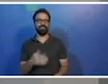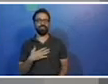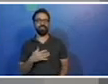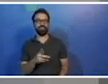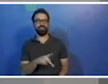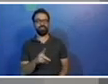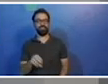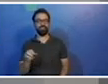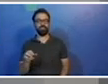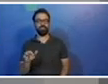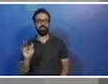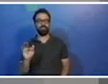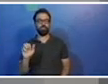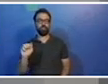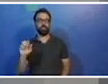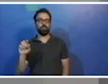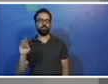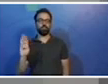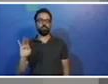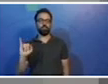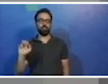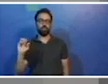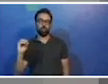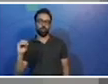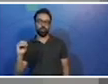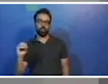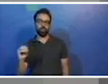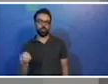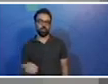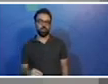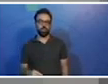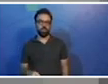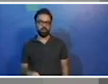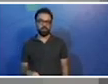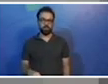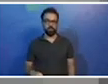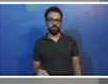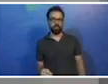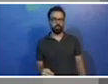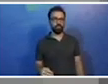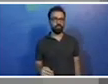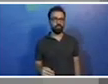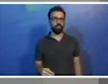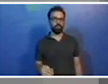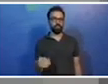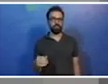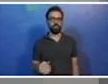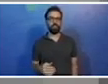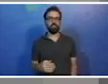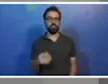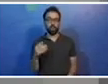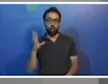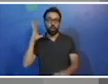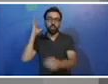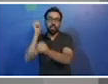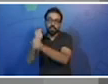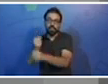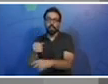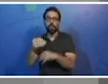Fábio e nós vamos continuar os nossos conteúdos que viemos desenvolvendo durante o ano todo. Só que